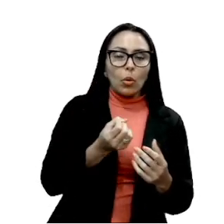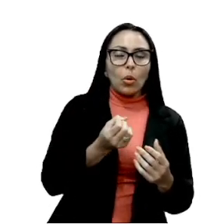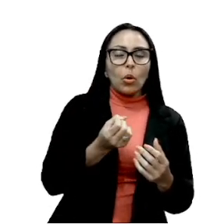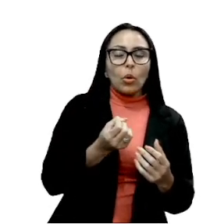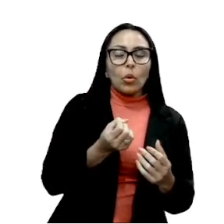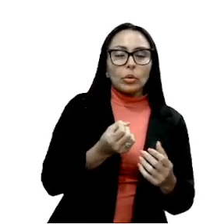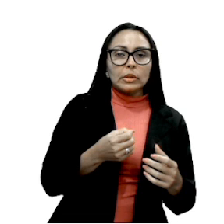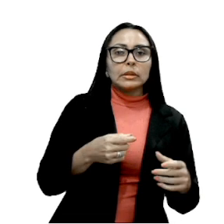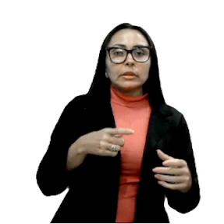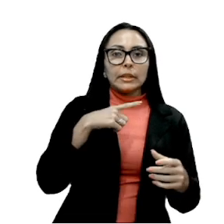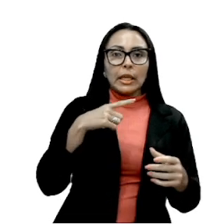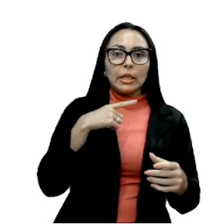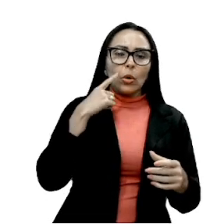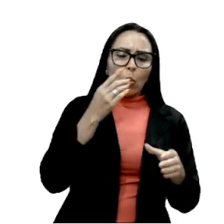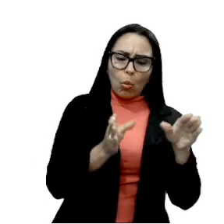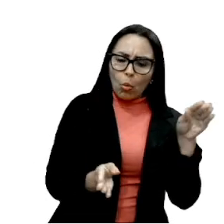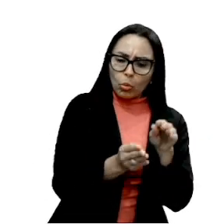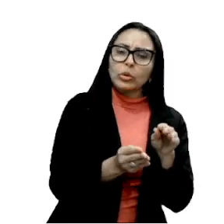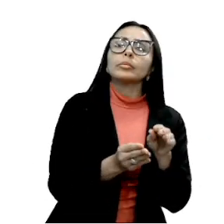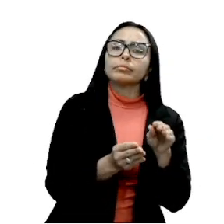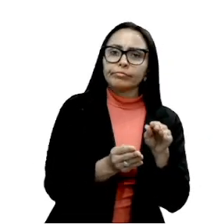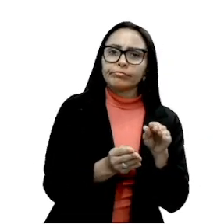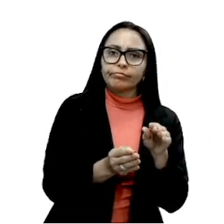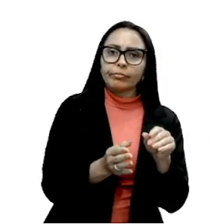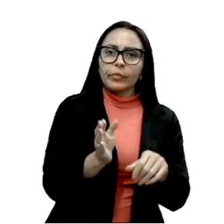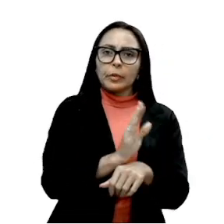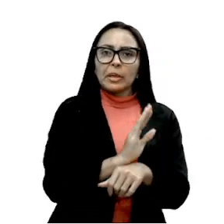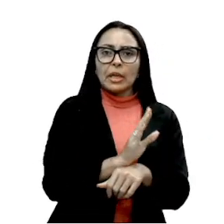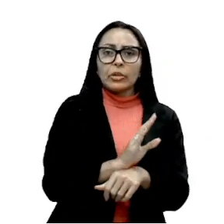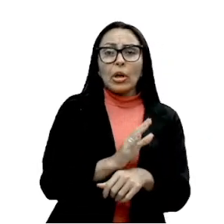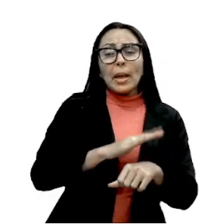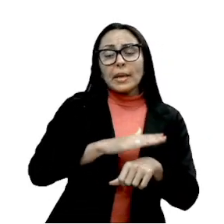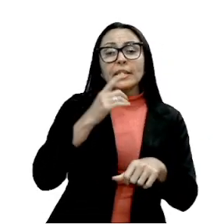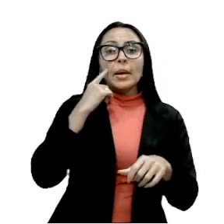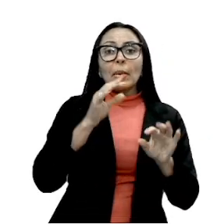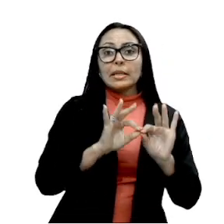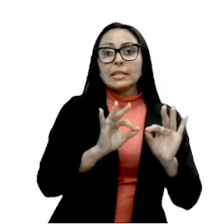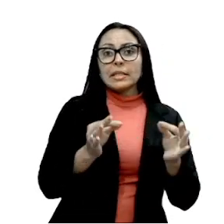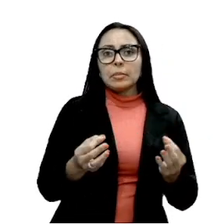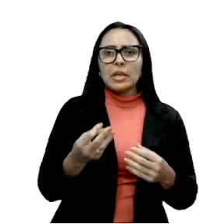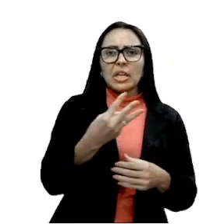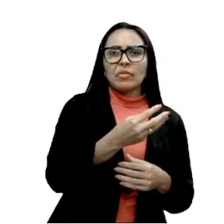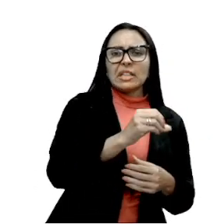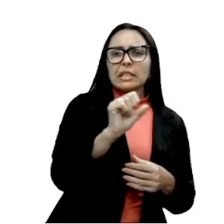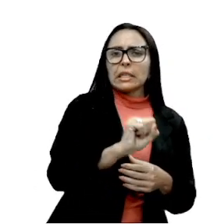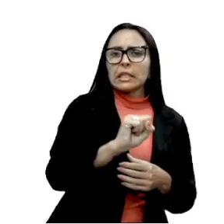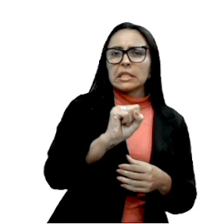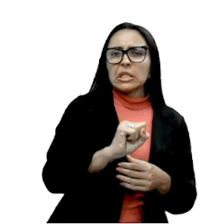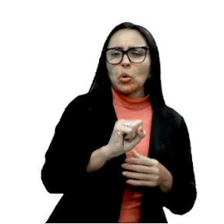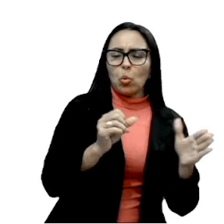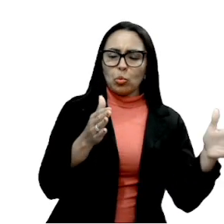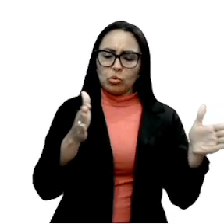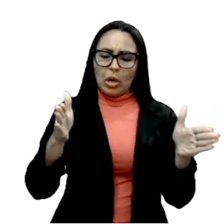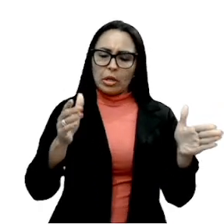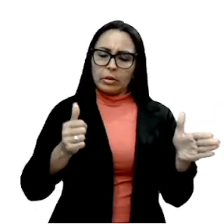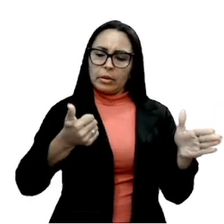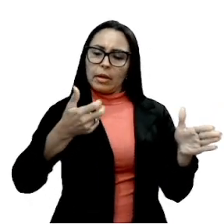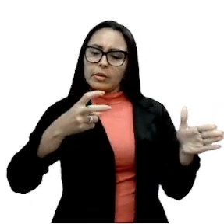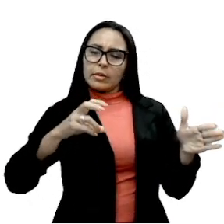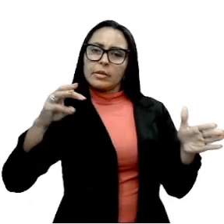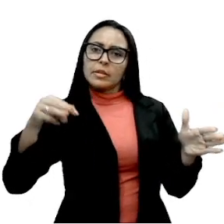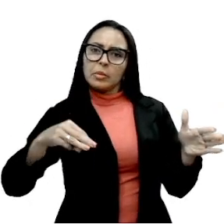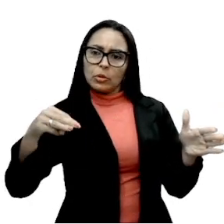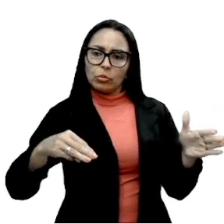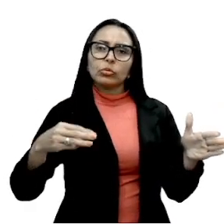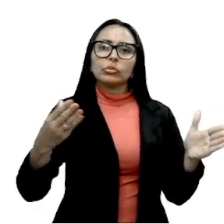tem o curta-metragem, que é uma produção mais simples, que vai de 30 segundos a 15 minutos e consome aí, no caso,